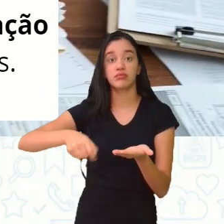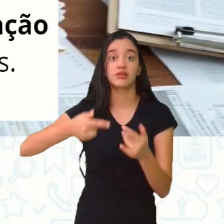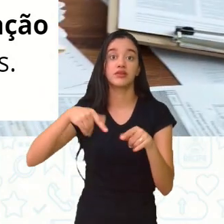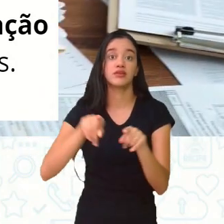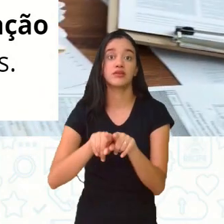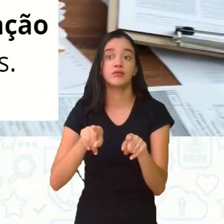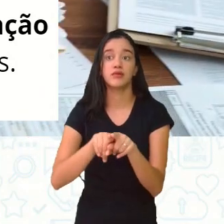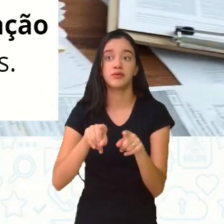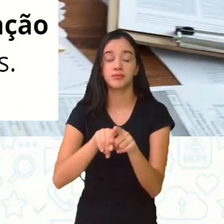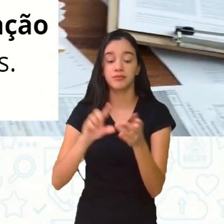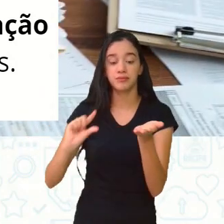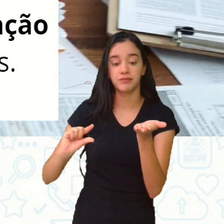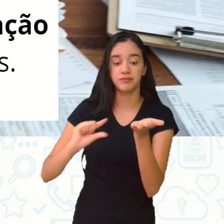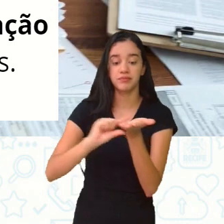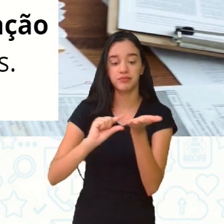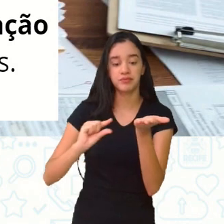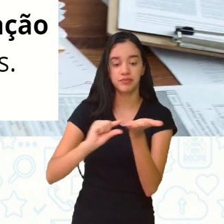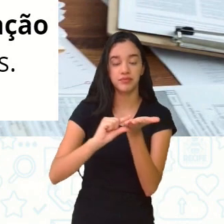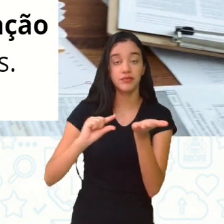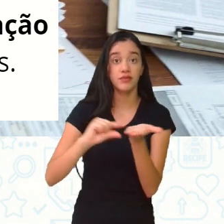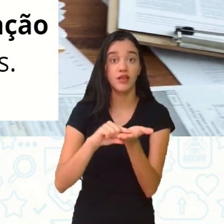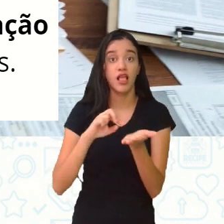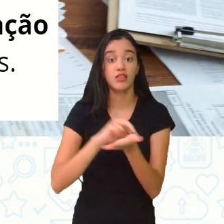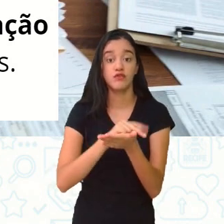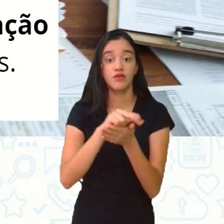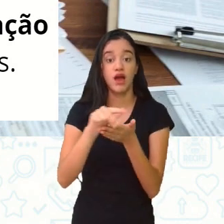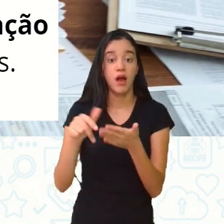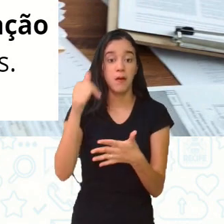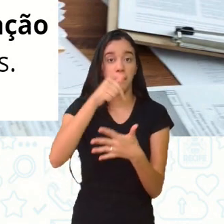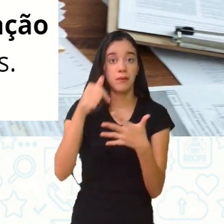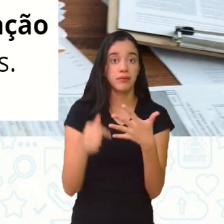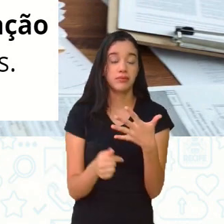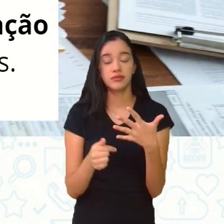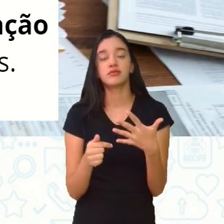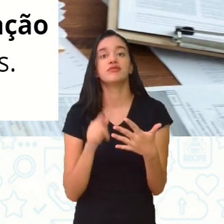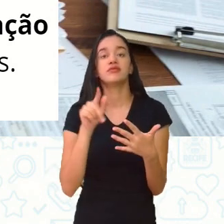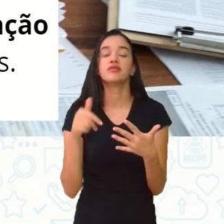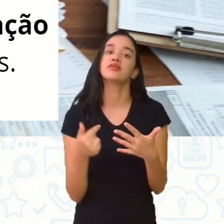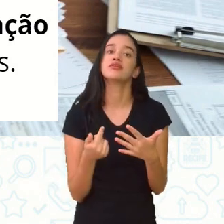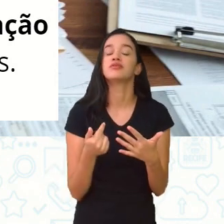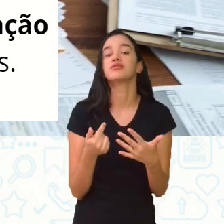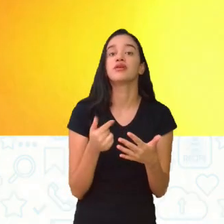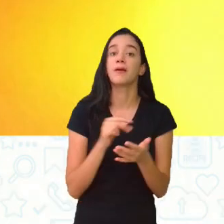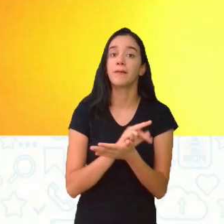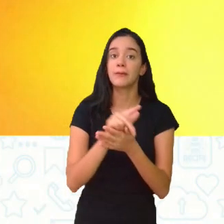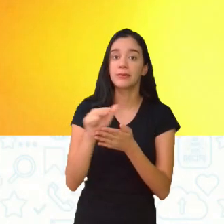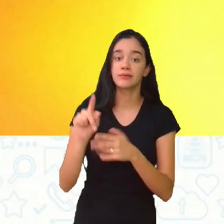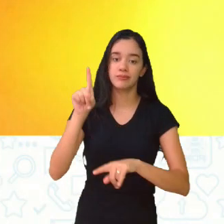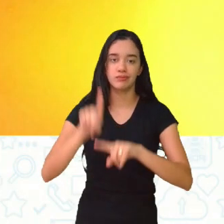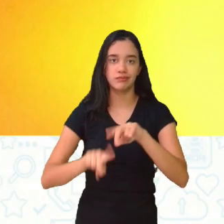de vários materiais, não é? Então, há uma explicação do que ela trouxe.